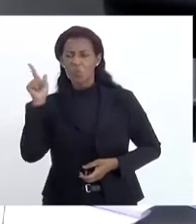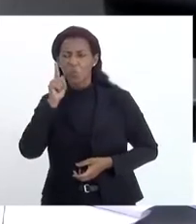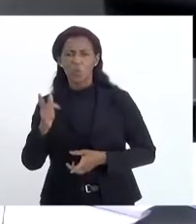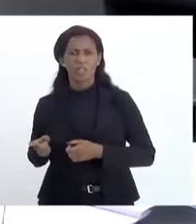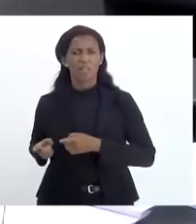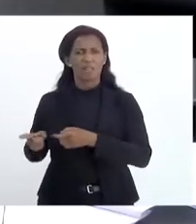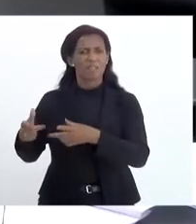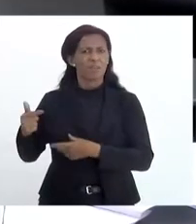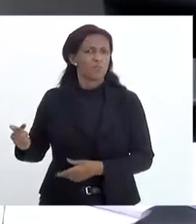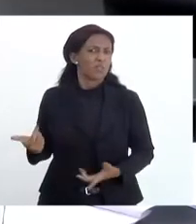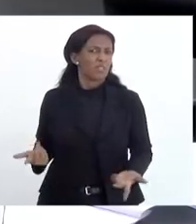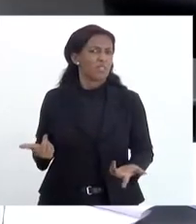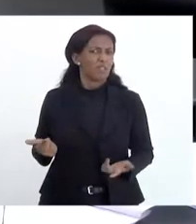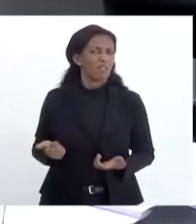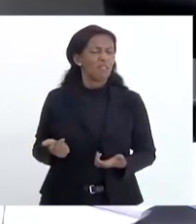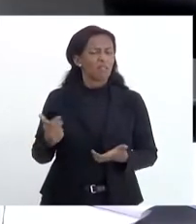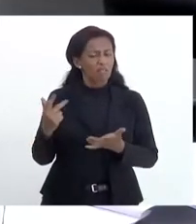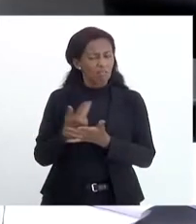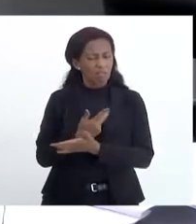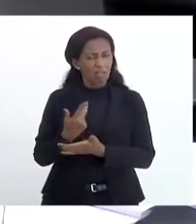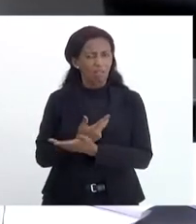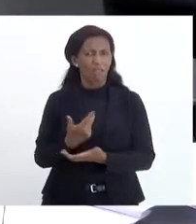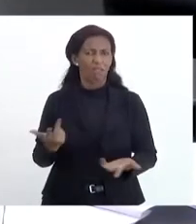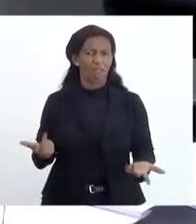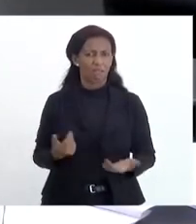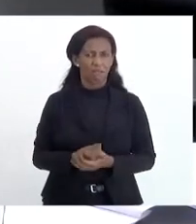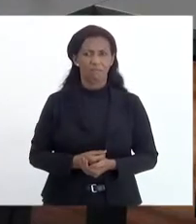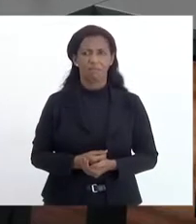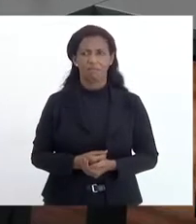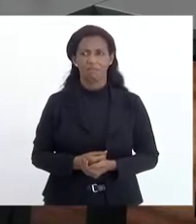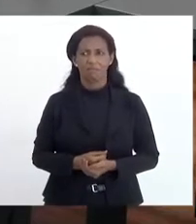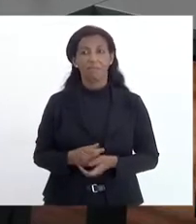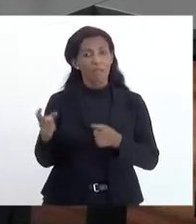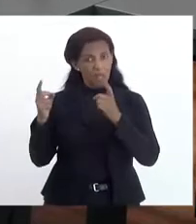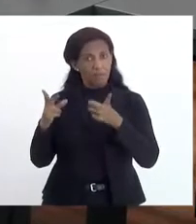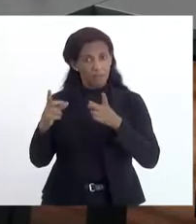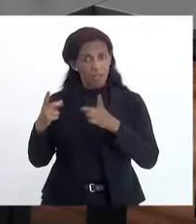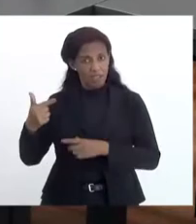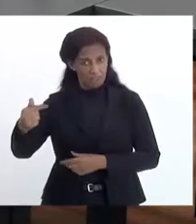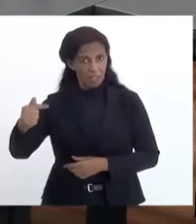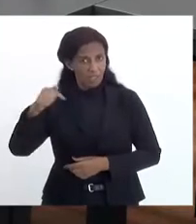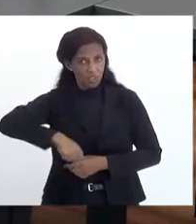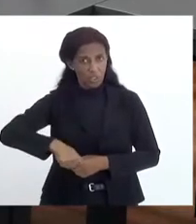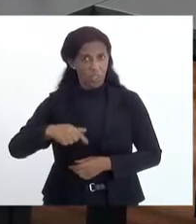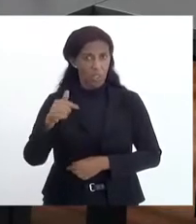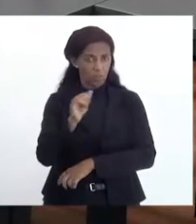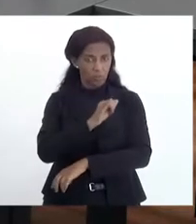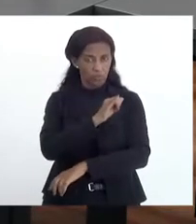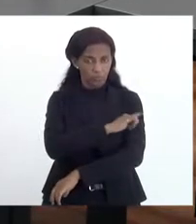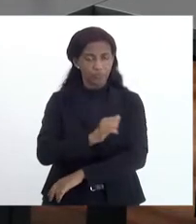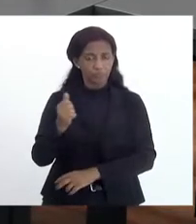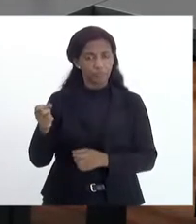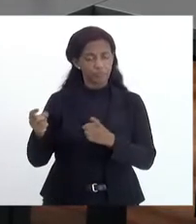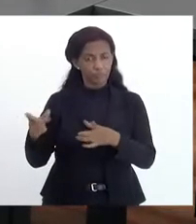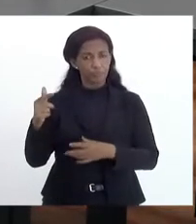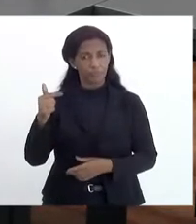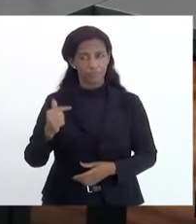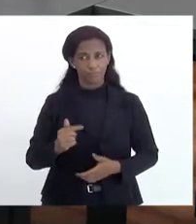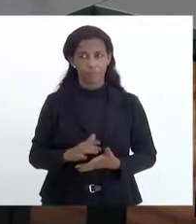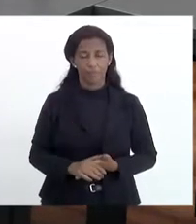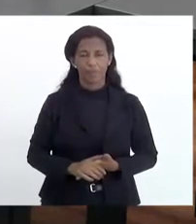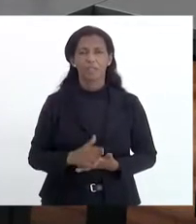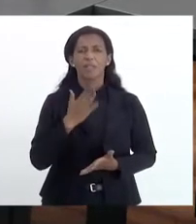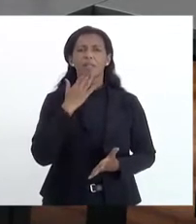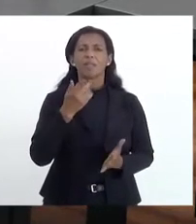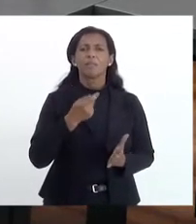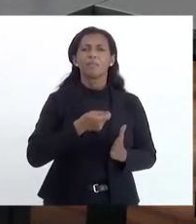está aqui? Tem alguma coisa errada nessa... Não, ele vende 7 aqui. O que, que eu queria propor, senhor? O senhor vai pedir vista... Só